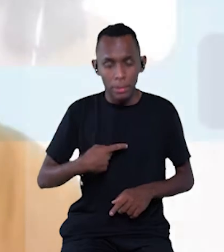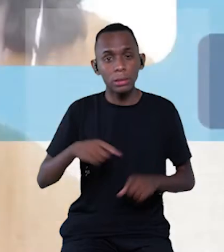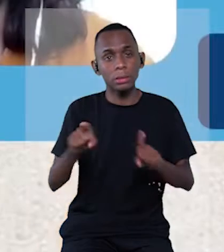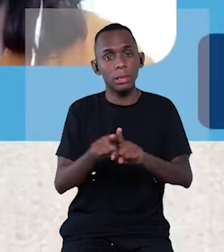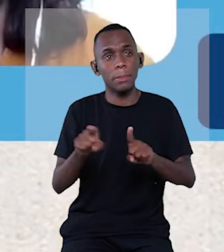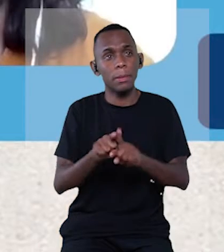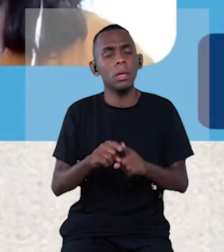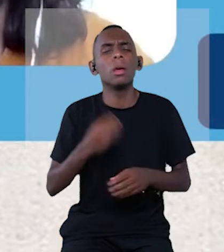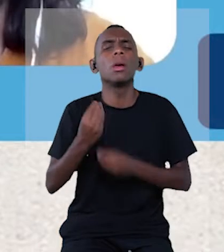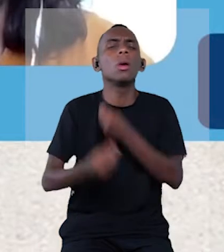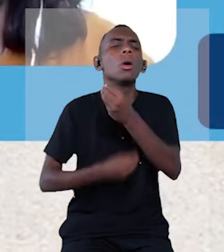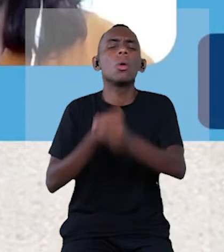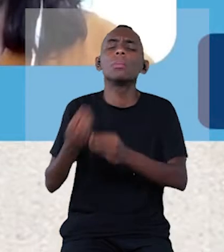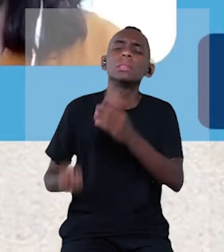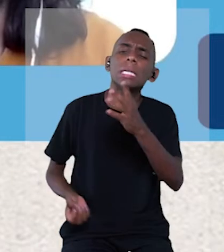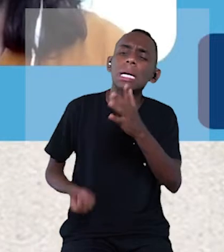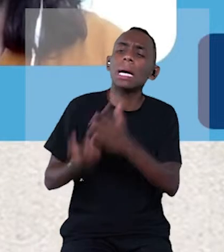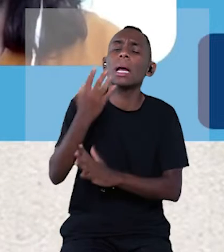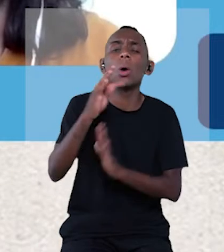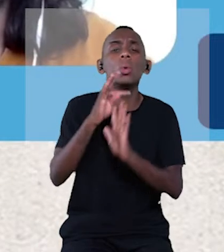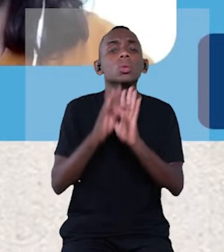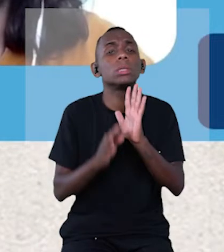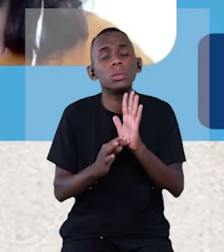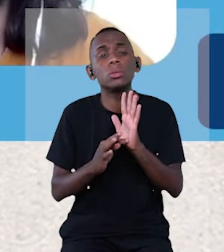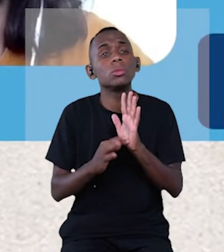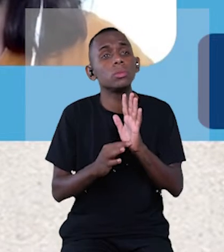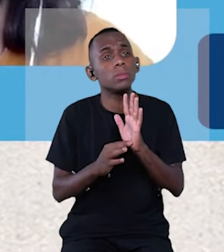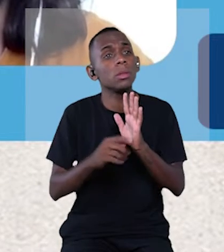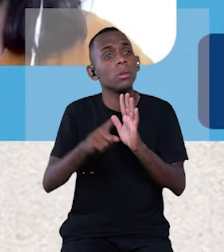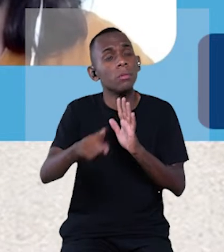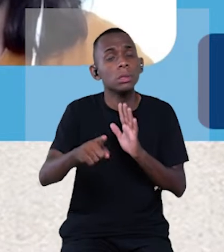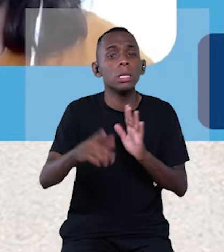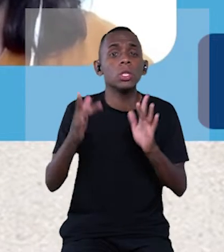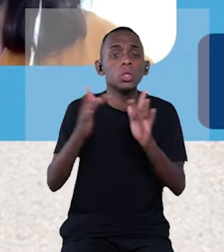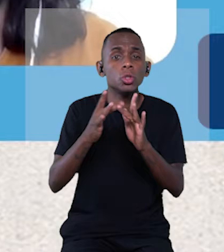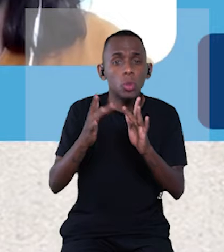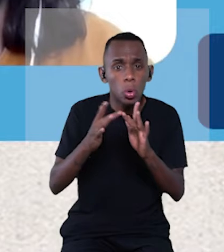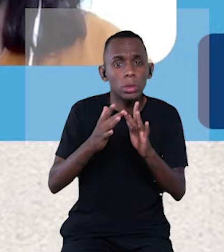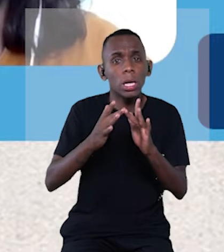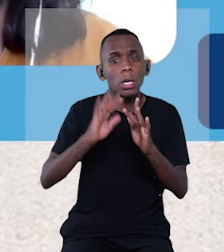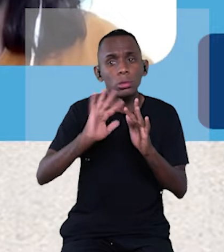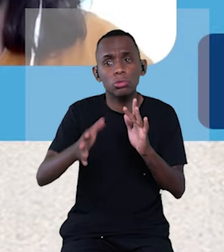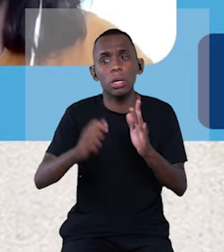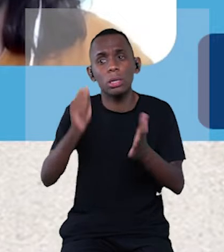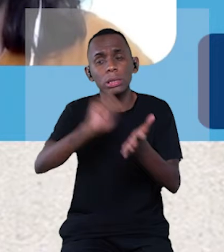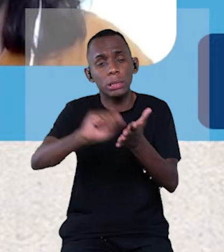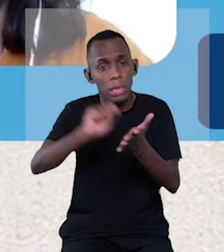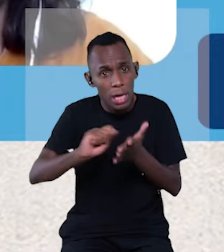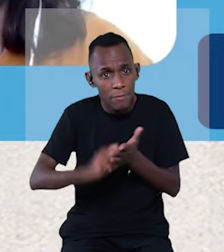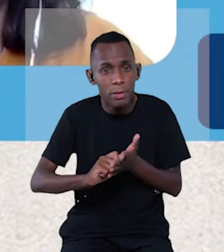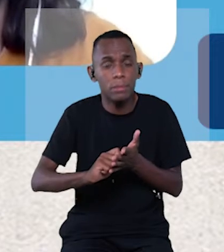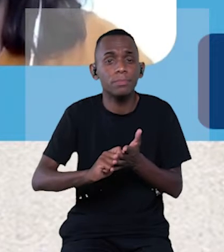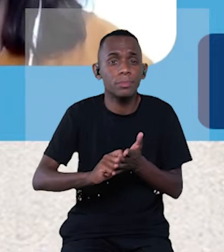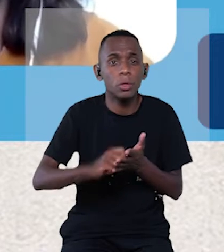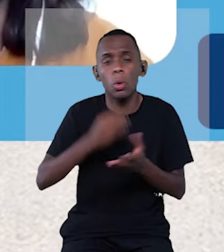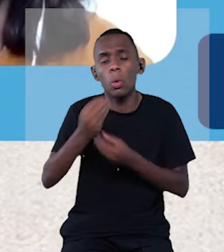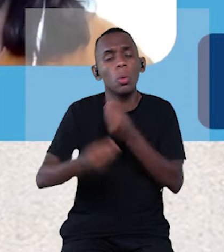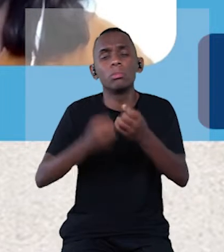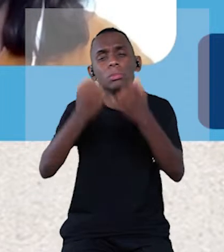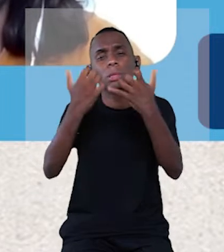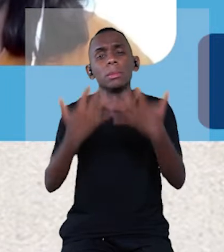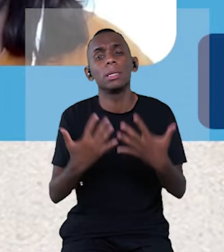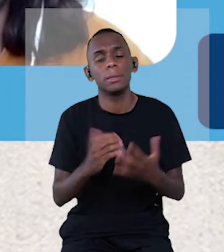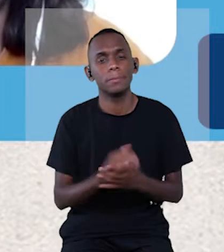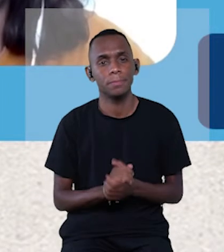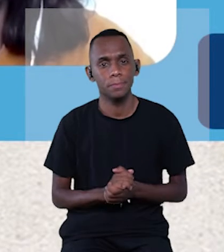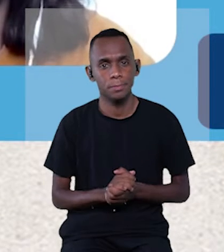E como que é seu processo de criação, assim, nesses textos, no caso? Você tem esses encontros e já vem escrever? Ou você, como